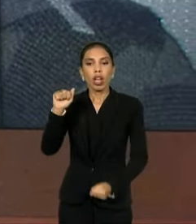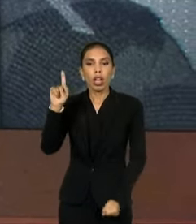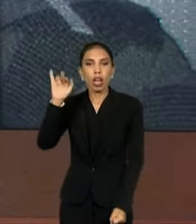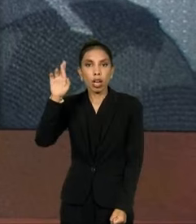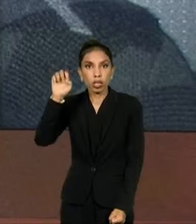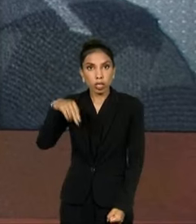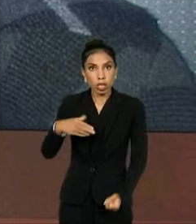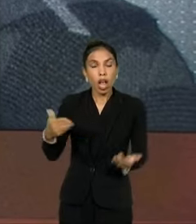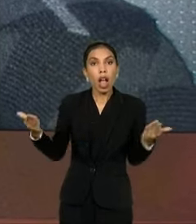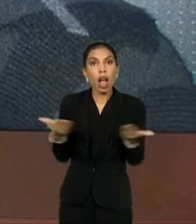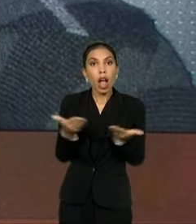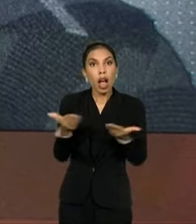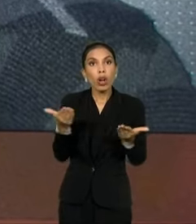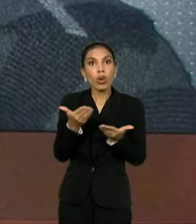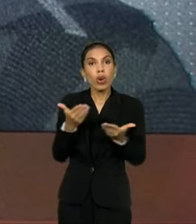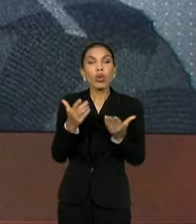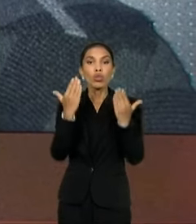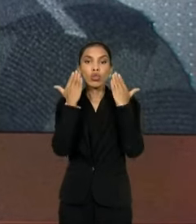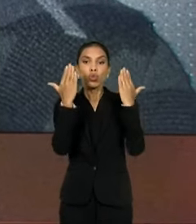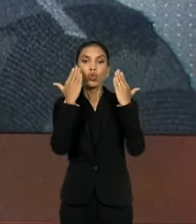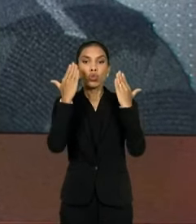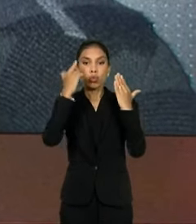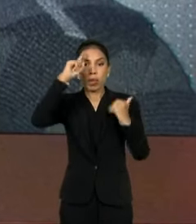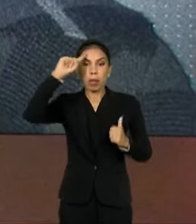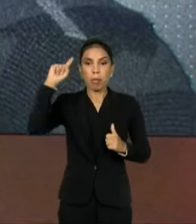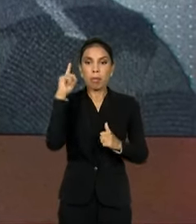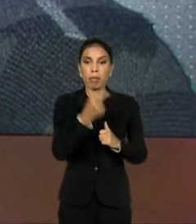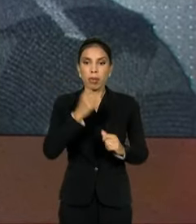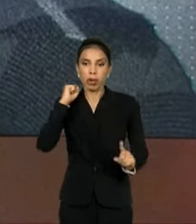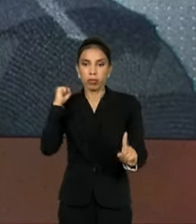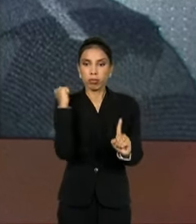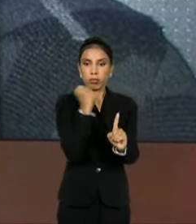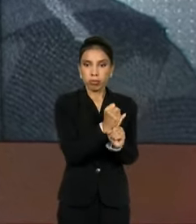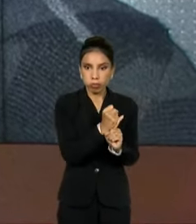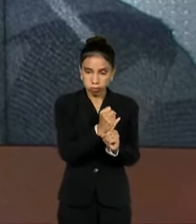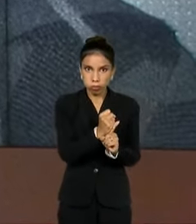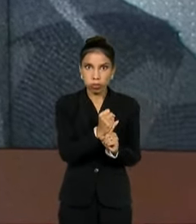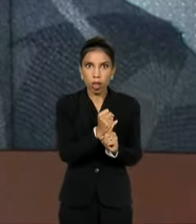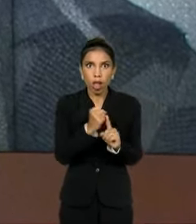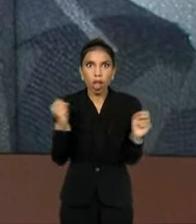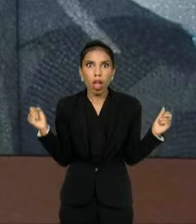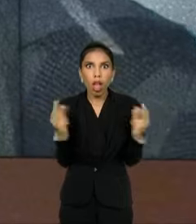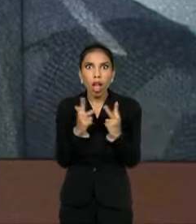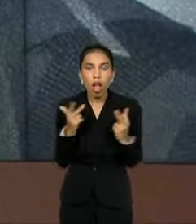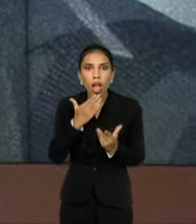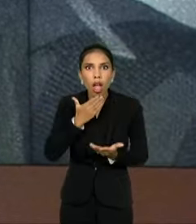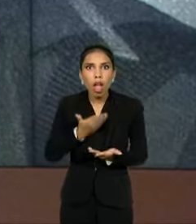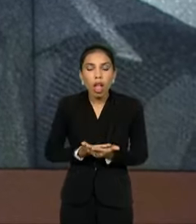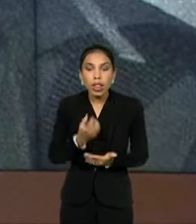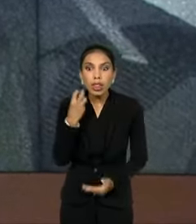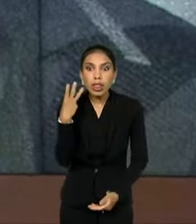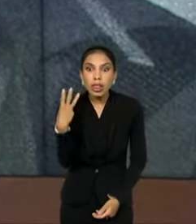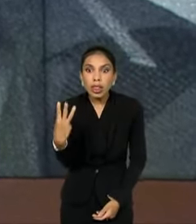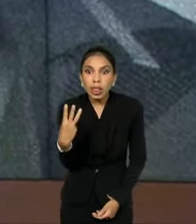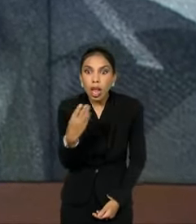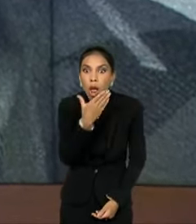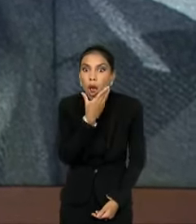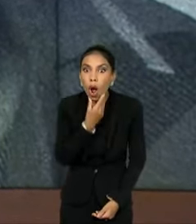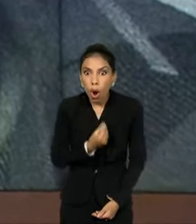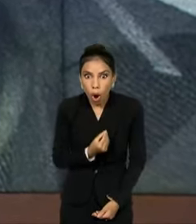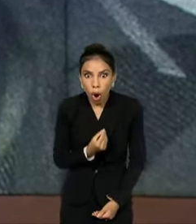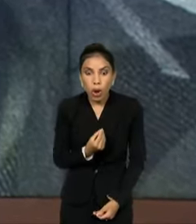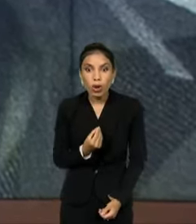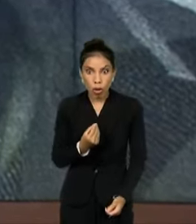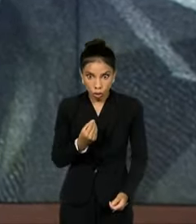de serem mandantes desse crime bárbaro. E foi estarrecedor ver que 3 homens que